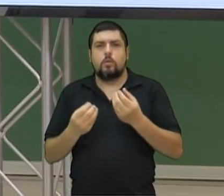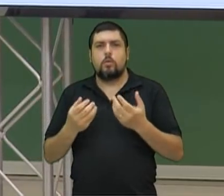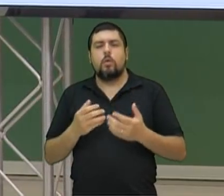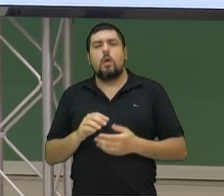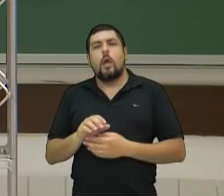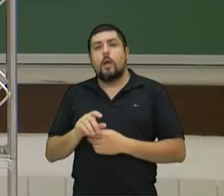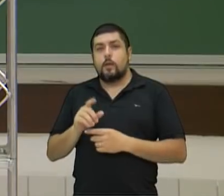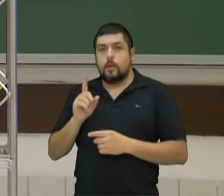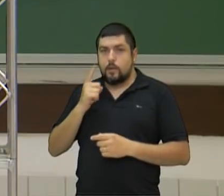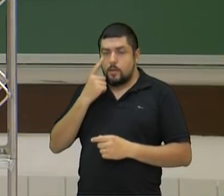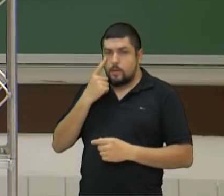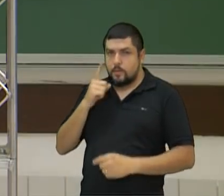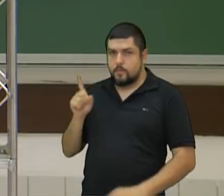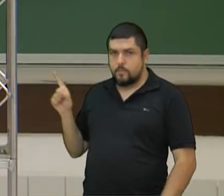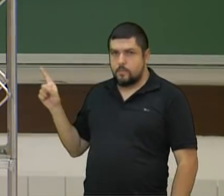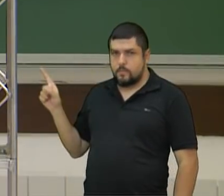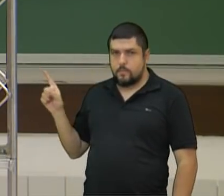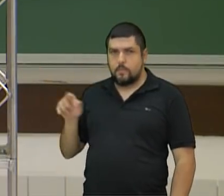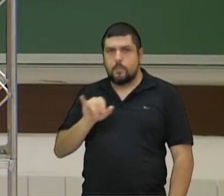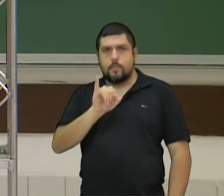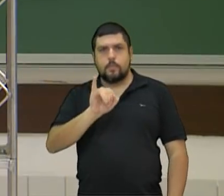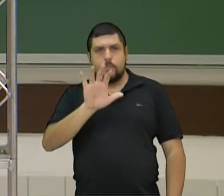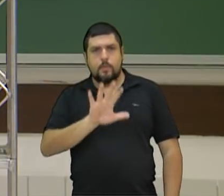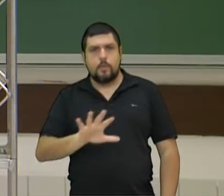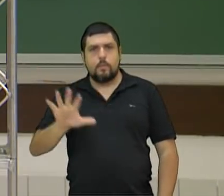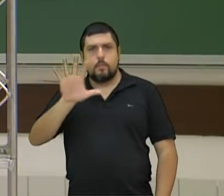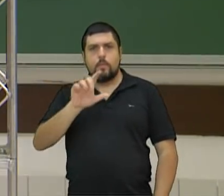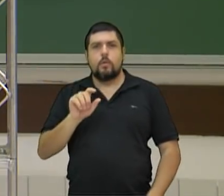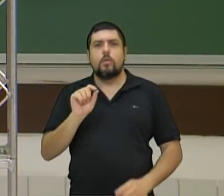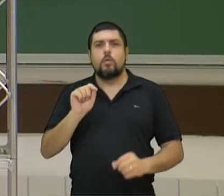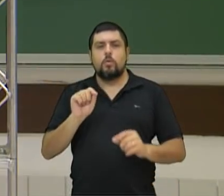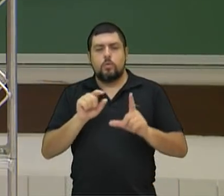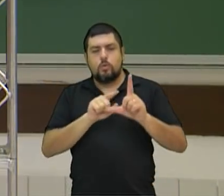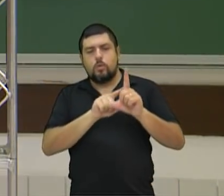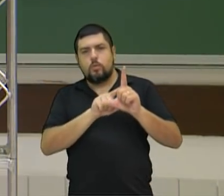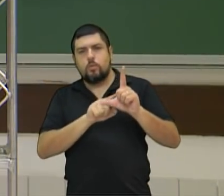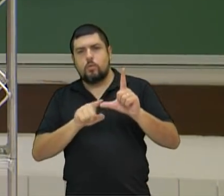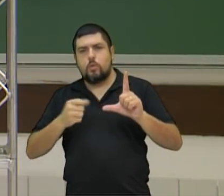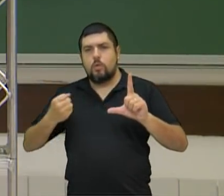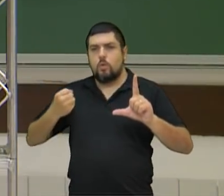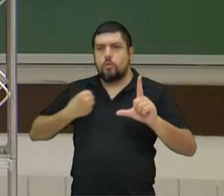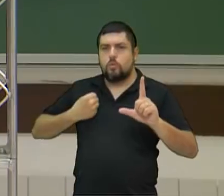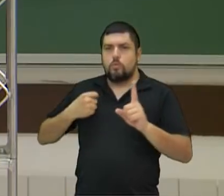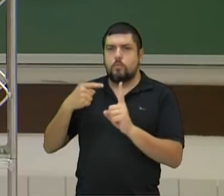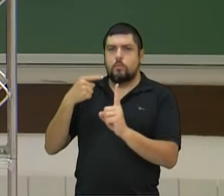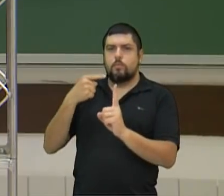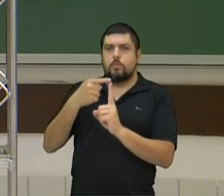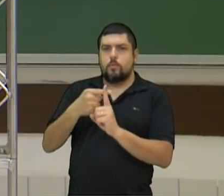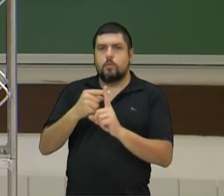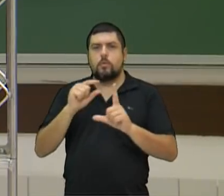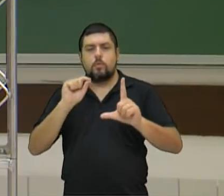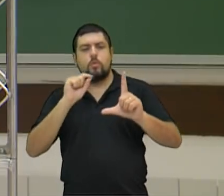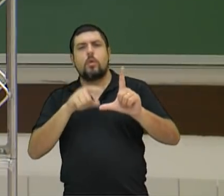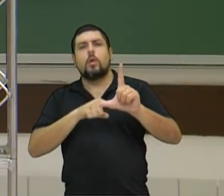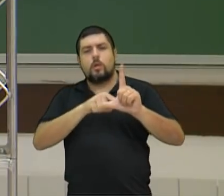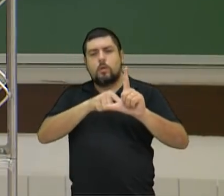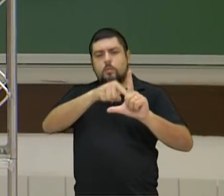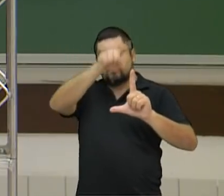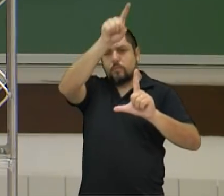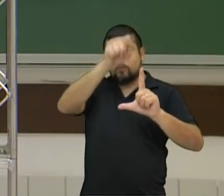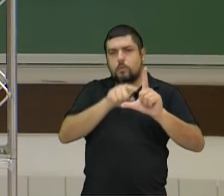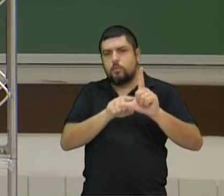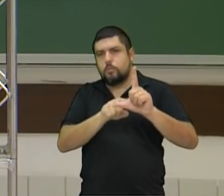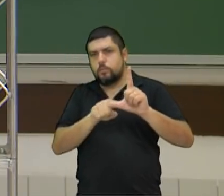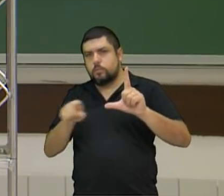a imagem são os números reais positivos. O que é a imagem? A imagem nós lemos aqui nesse eixo, no eixo y, tá?